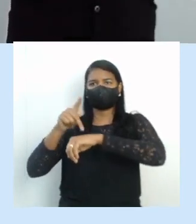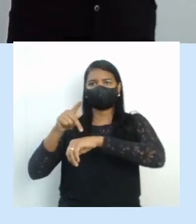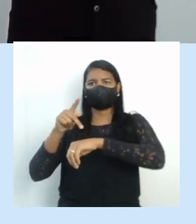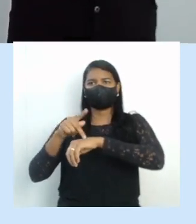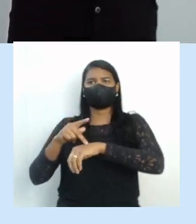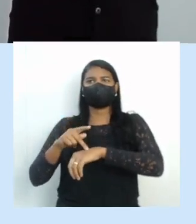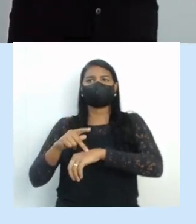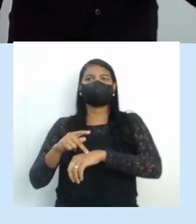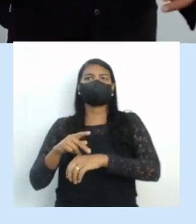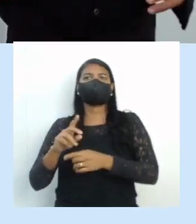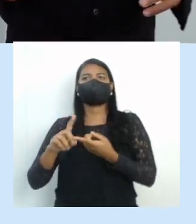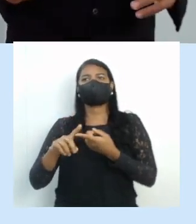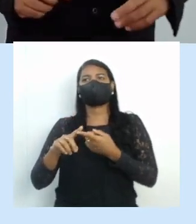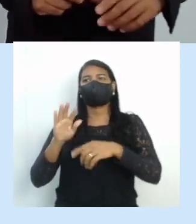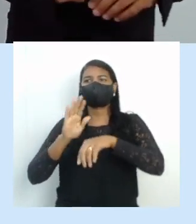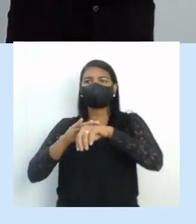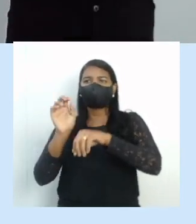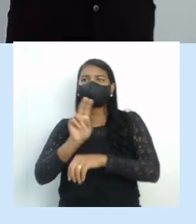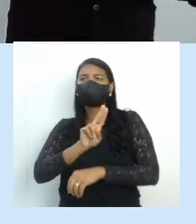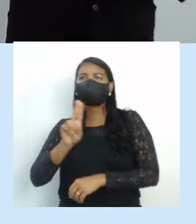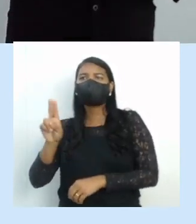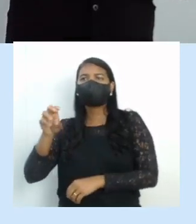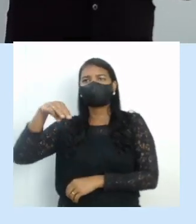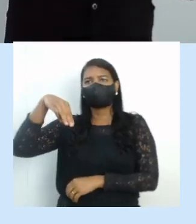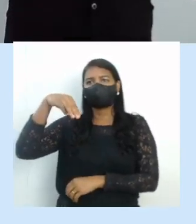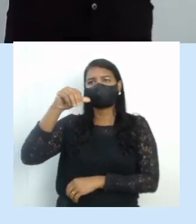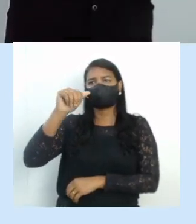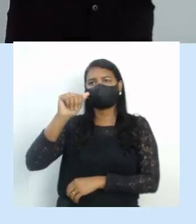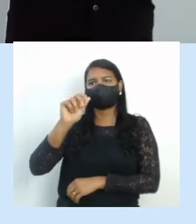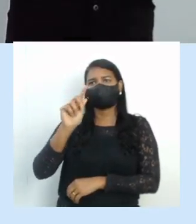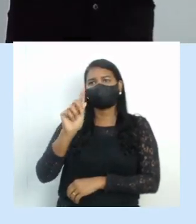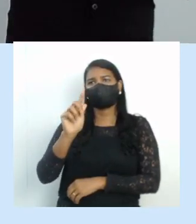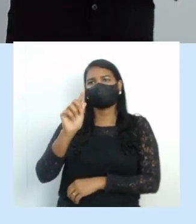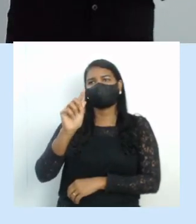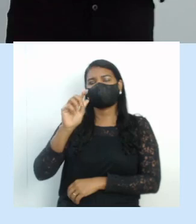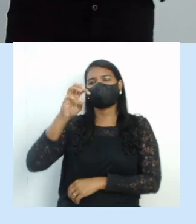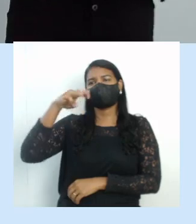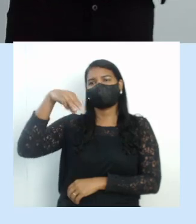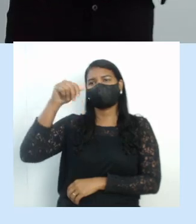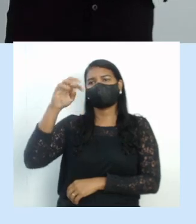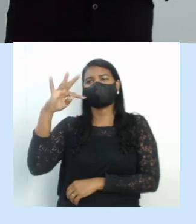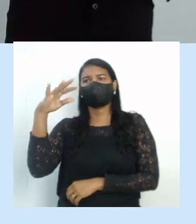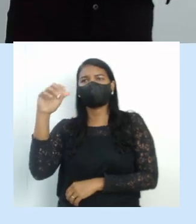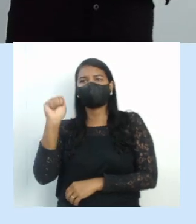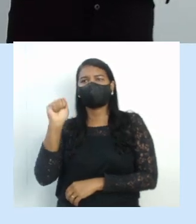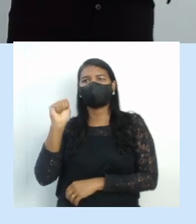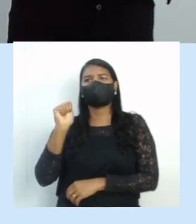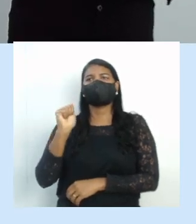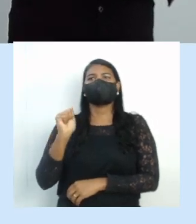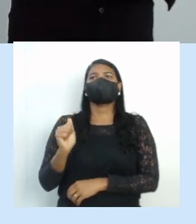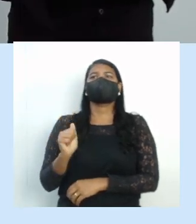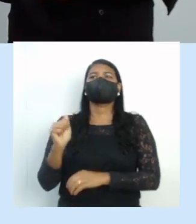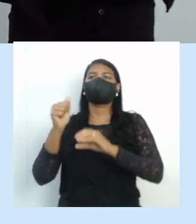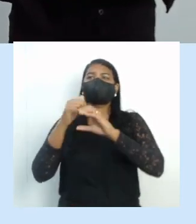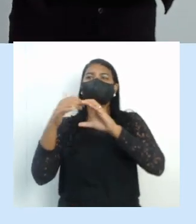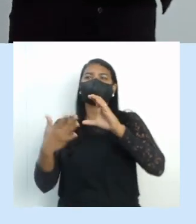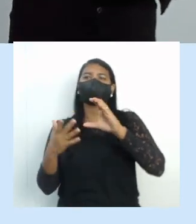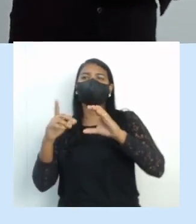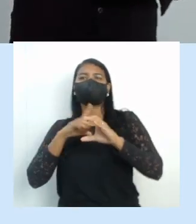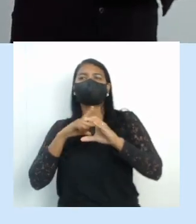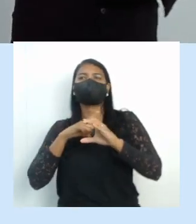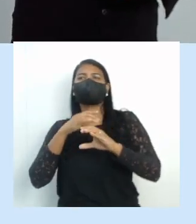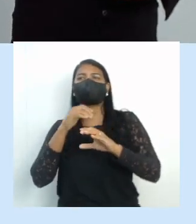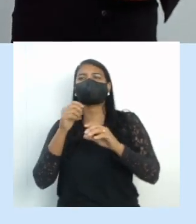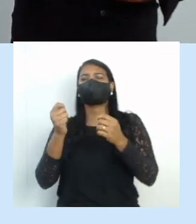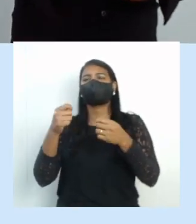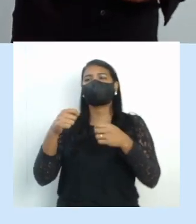rochas magmáticas. As rochas ígneas, elas vão ali, ter uma características por